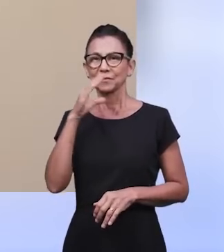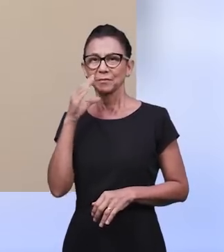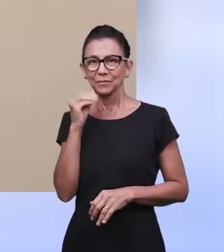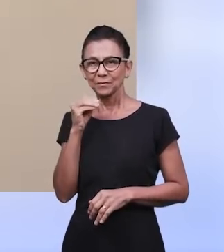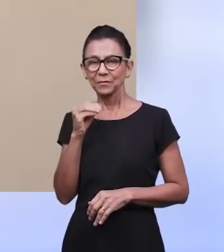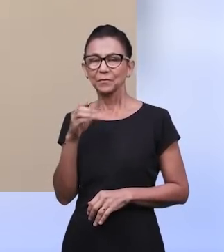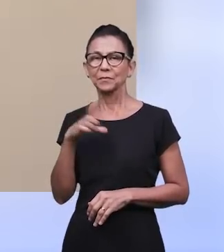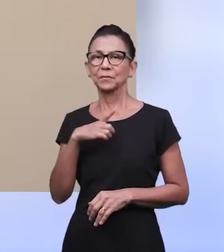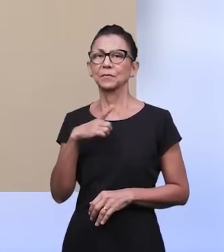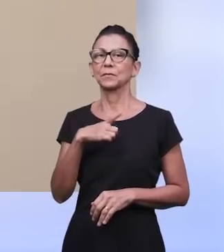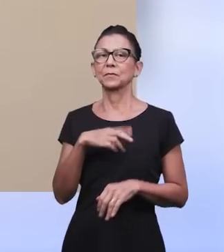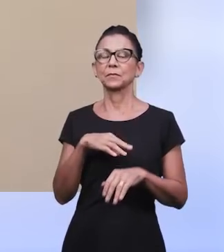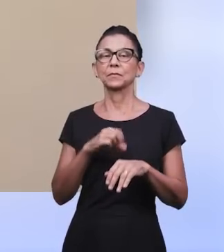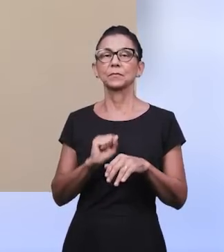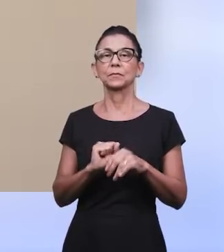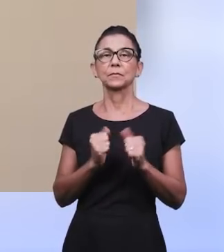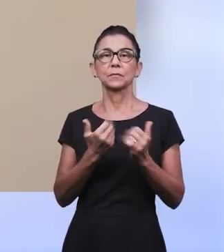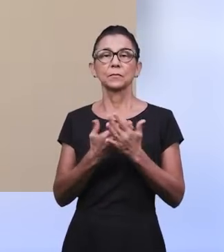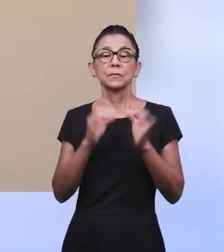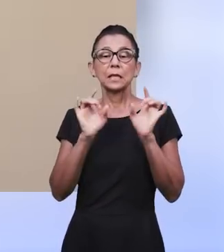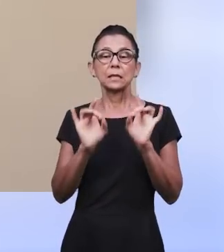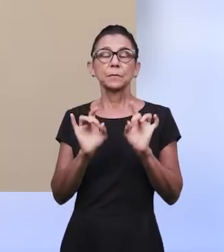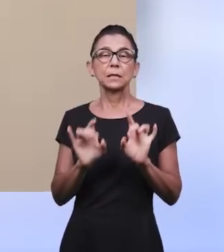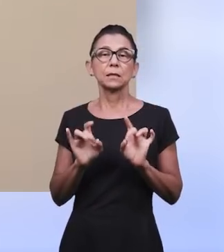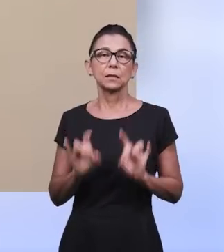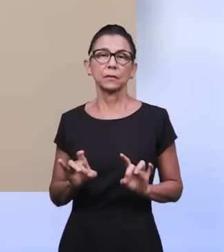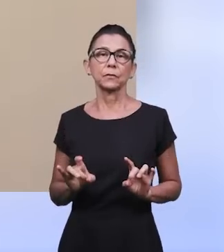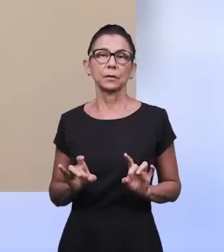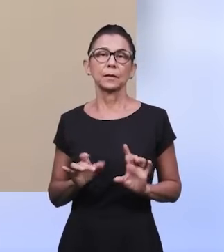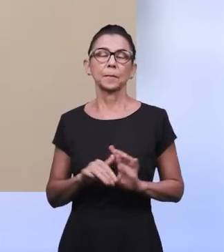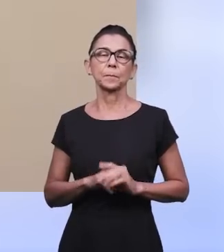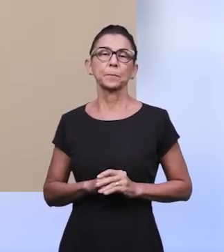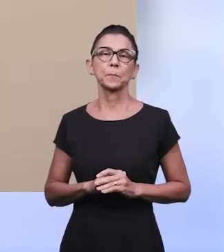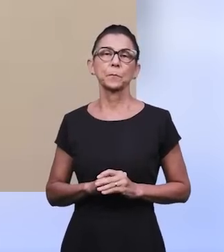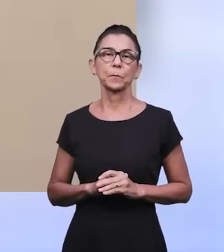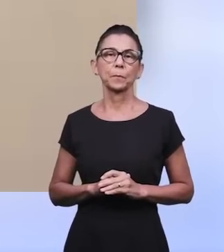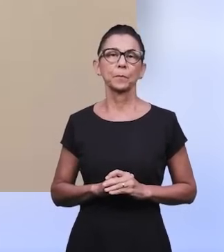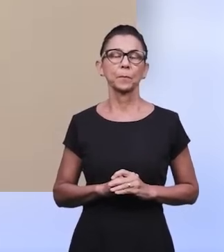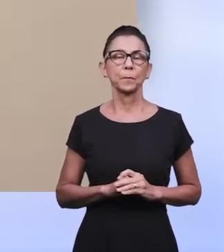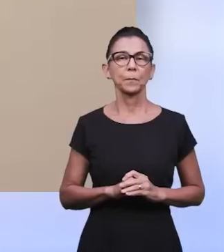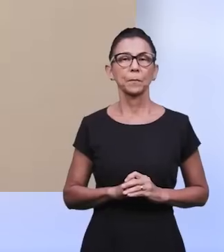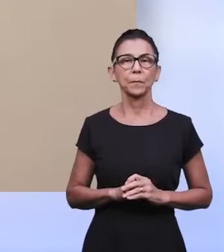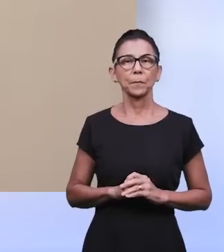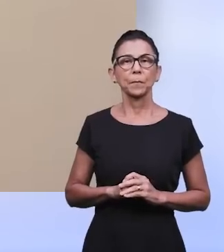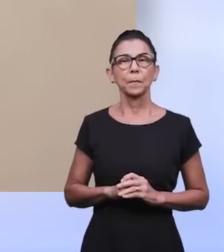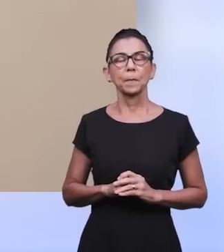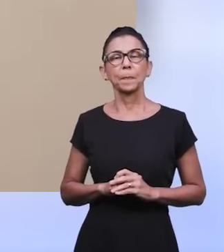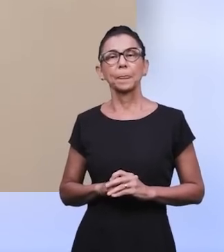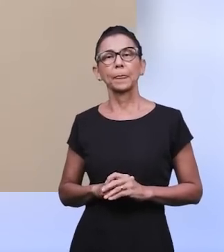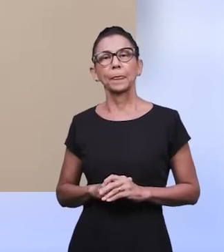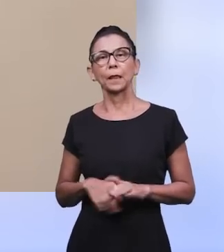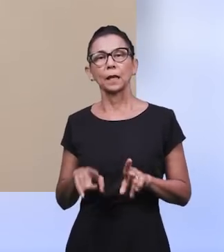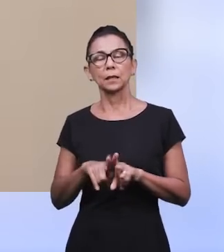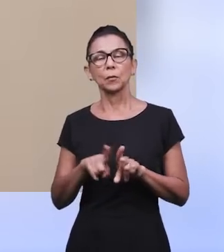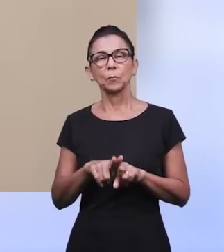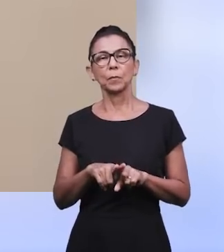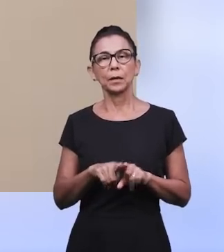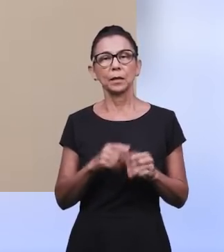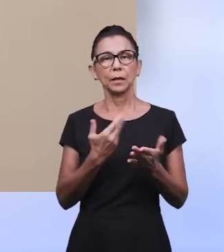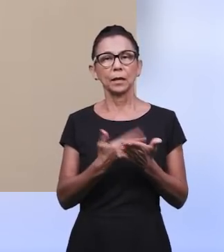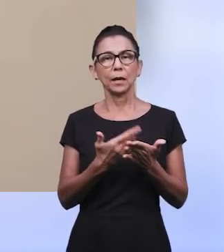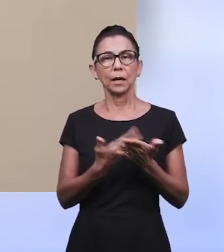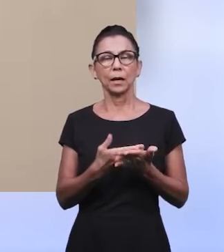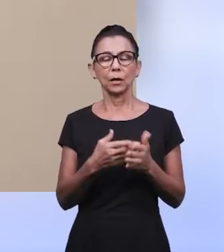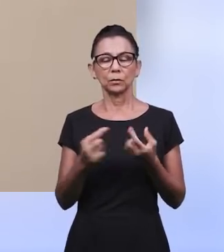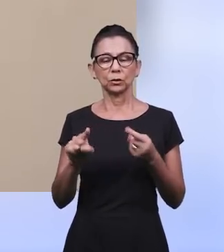adolescentes tiveram aula especificamente para eles e também participaram de atividades lúdicas, de artes e também de musicalização. A